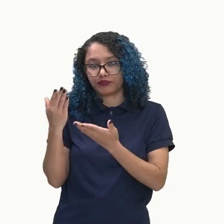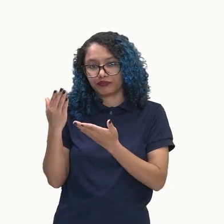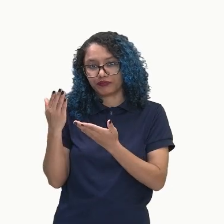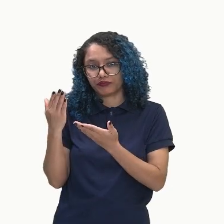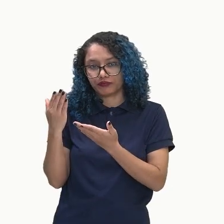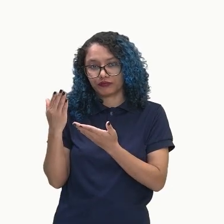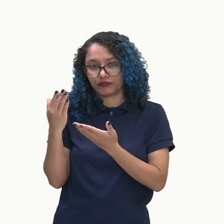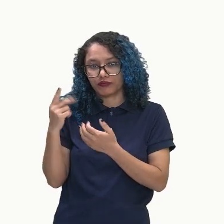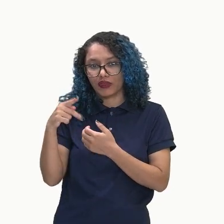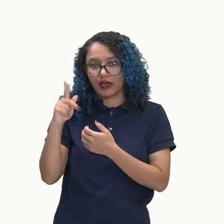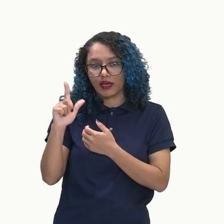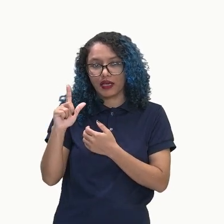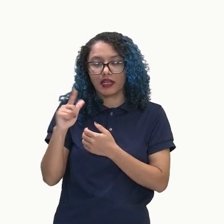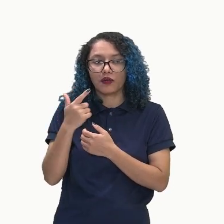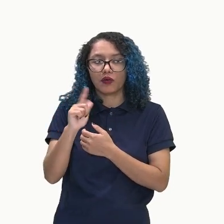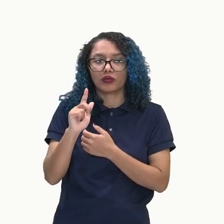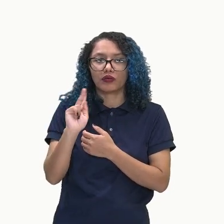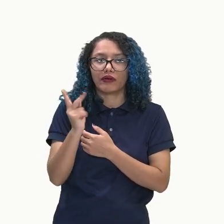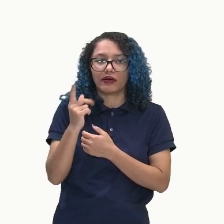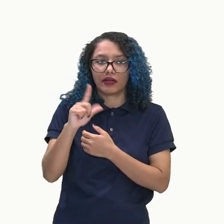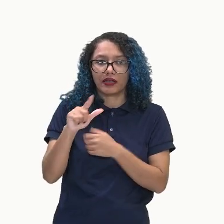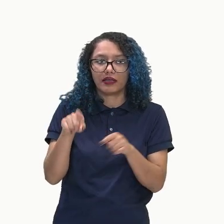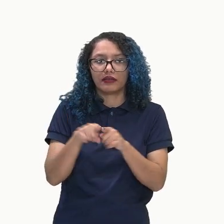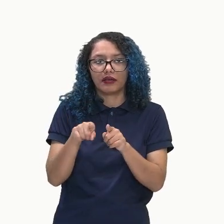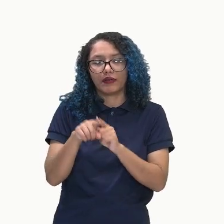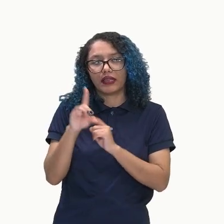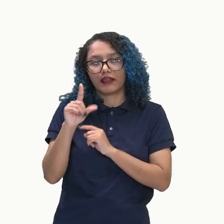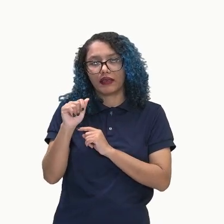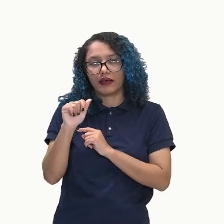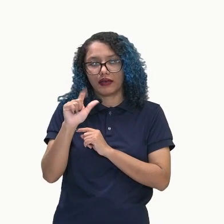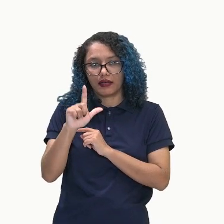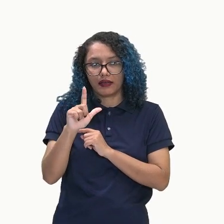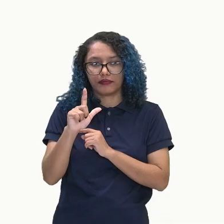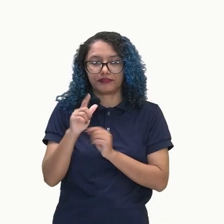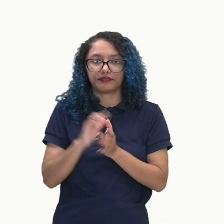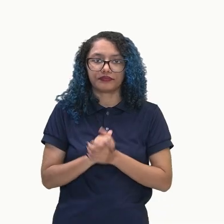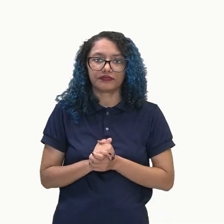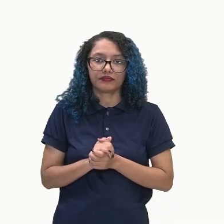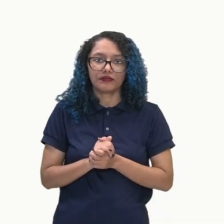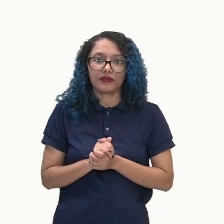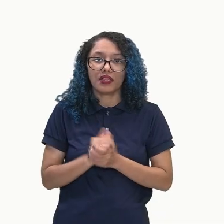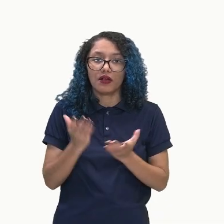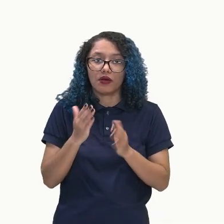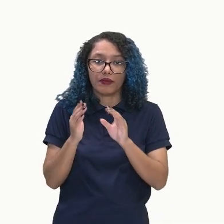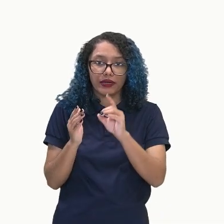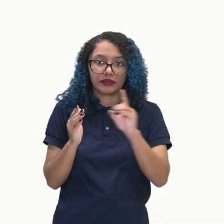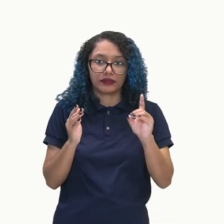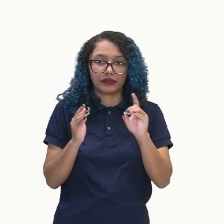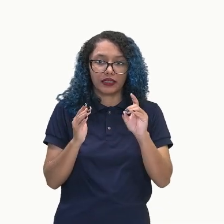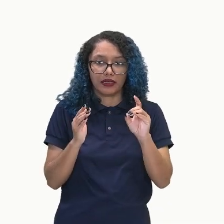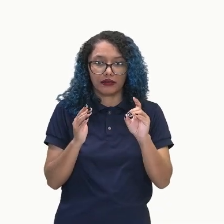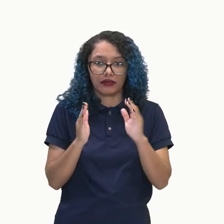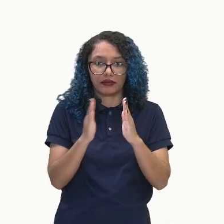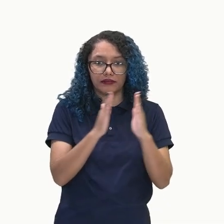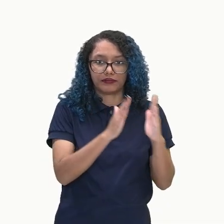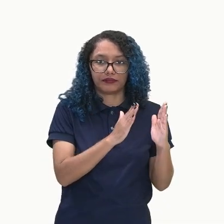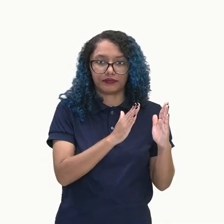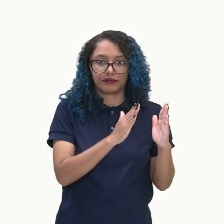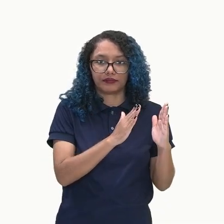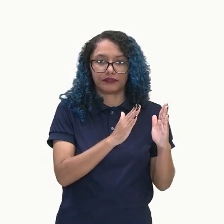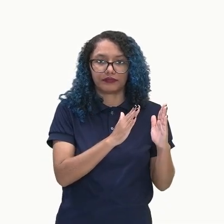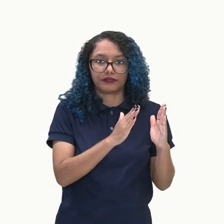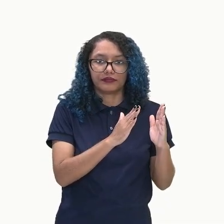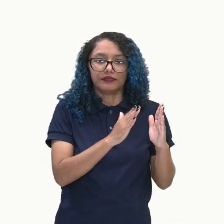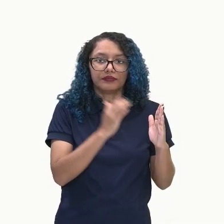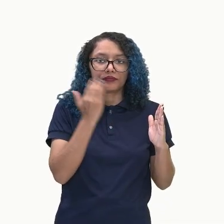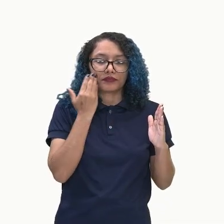hectolitro e o decalitro. À direita do litro, nós vamos ter ali os